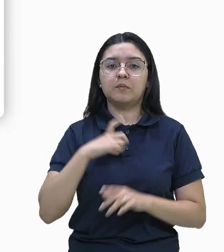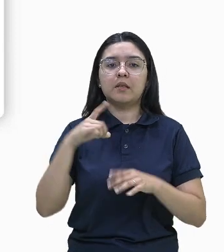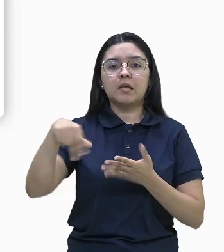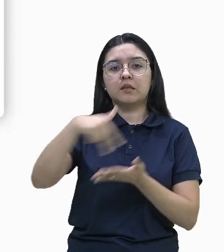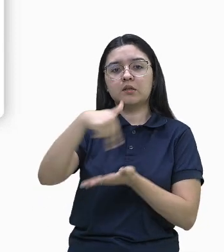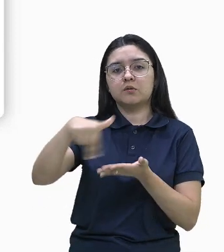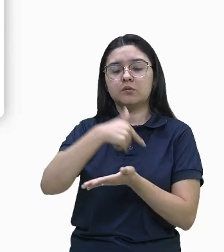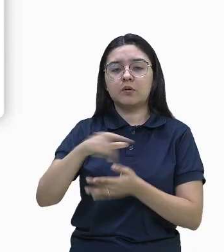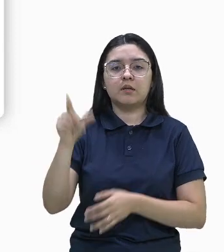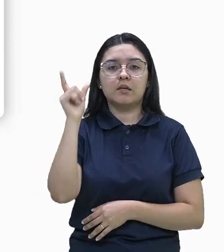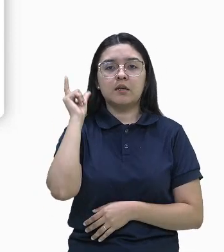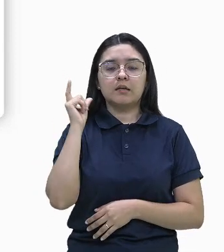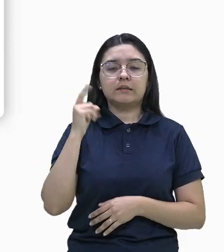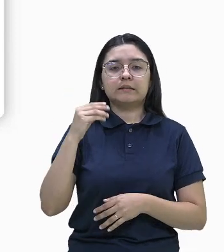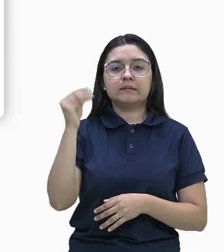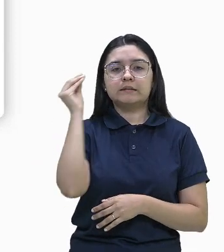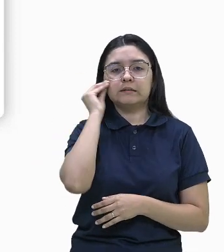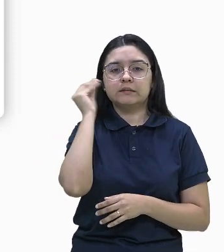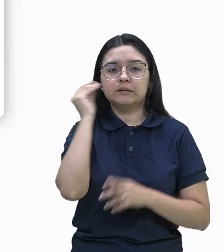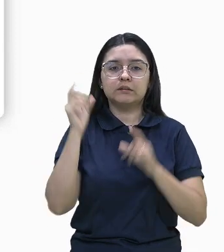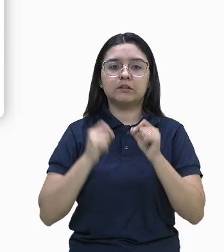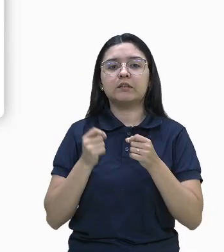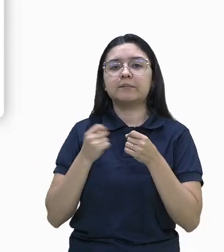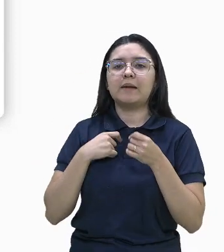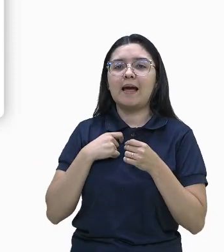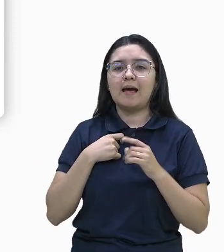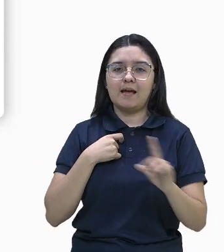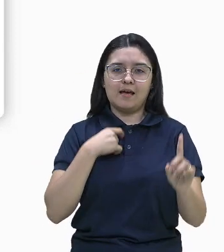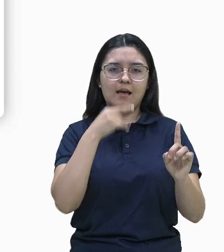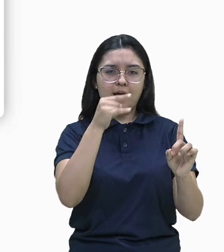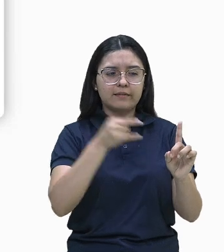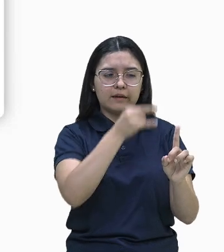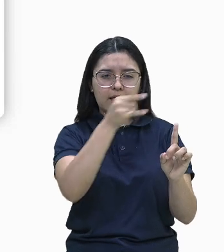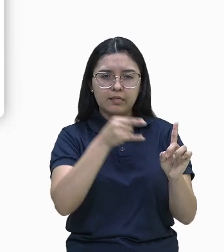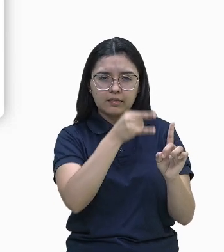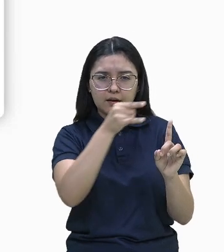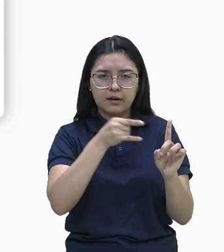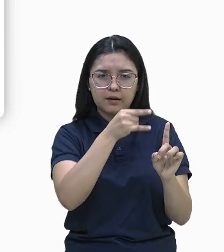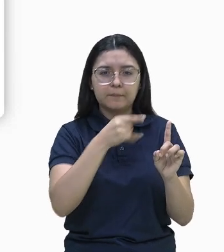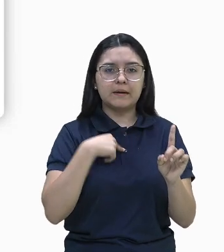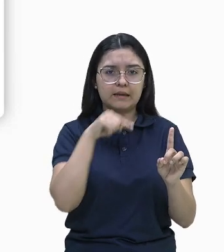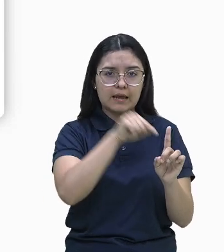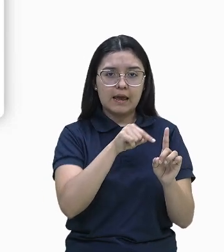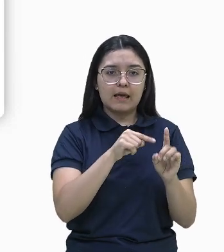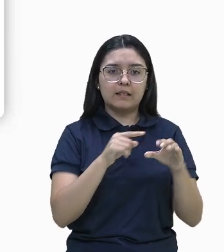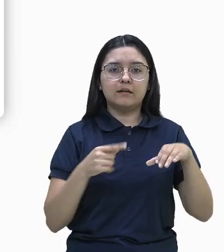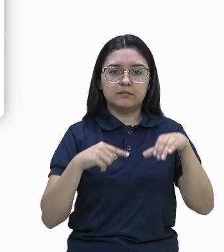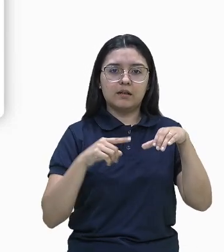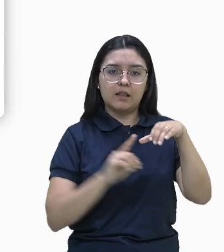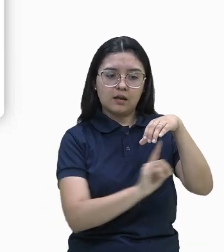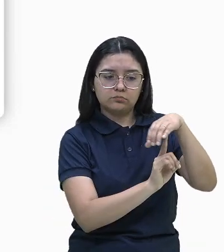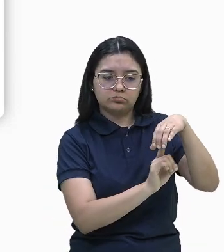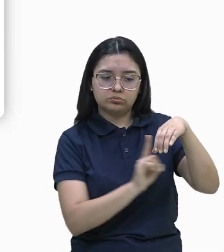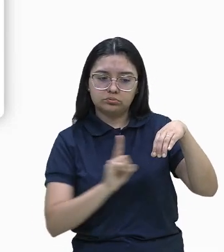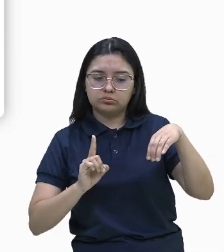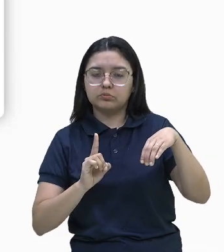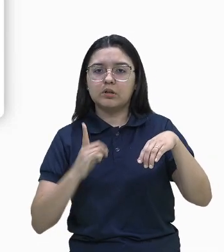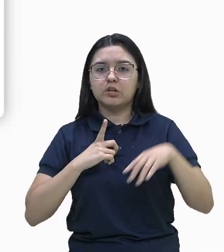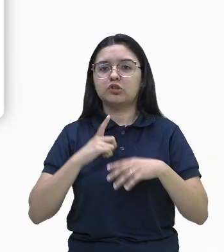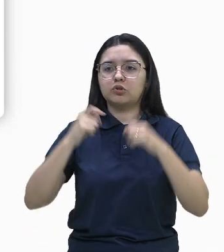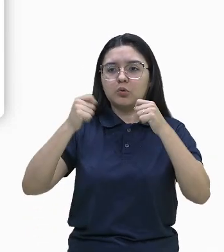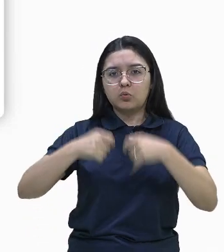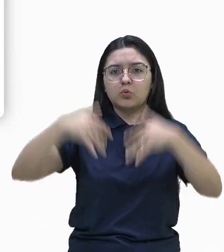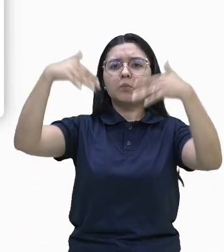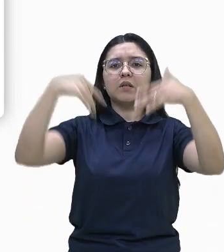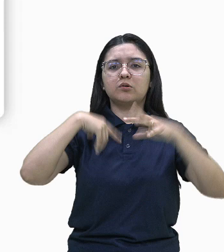tentativa de atrair Amaterasu, né, para fora da caverna, para que este iluminasse o mundo